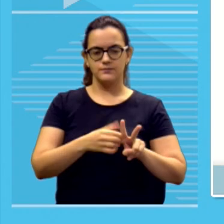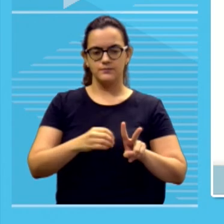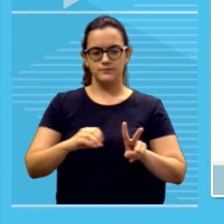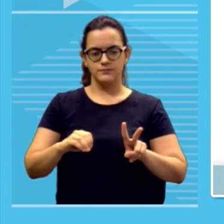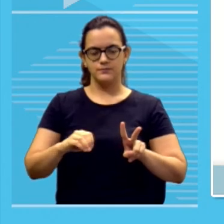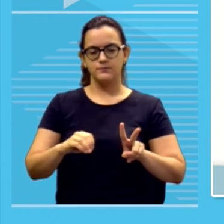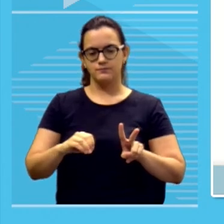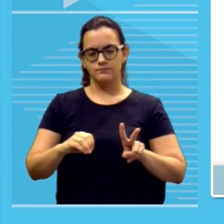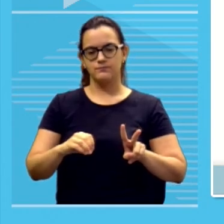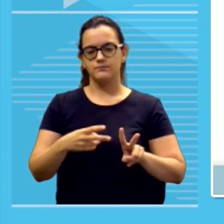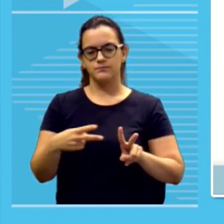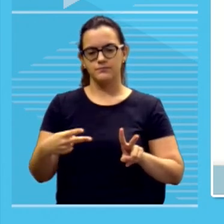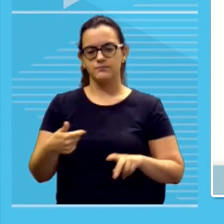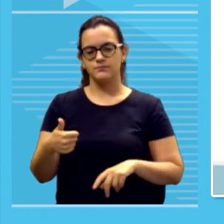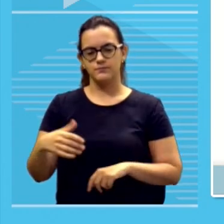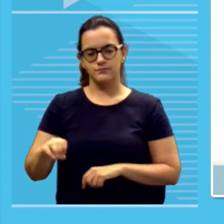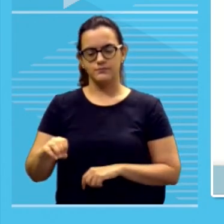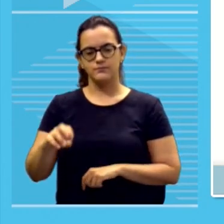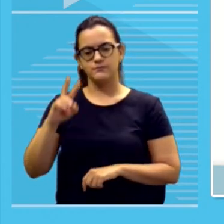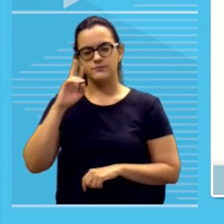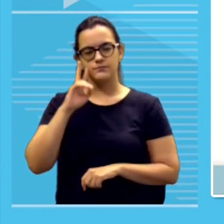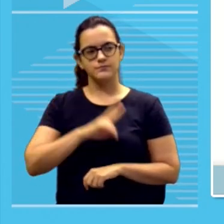10 professor